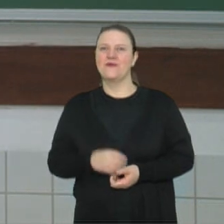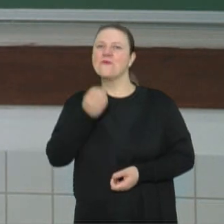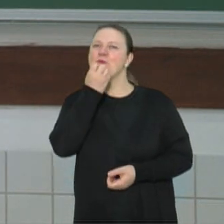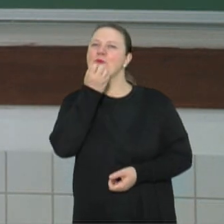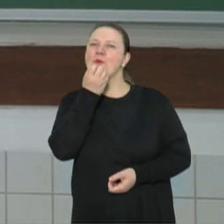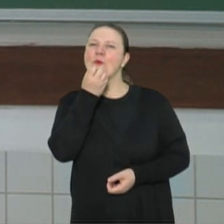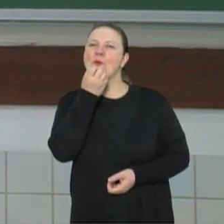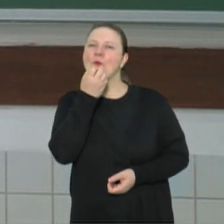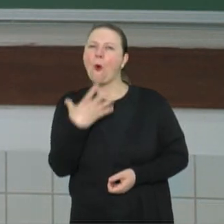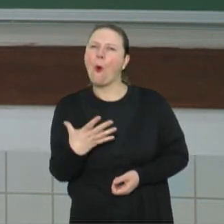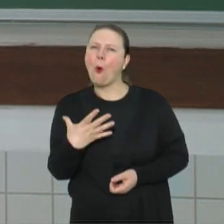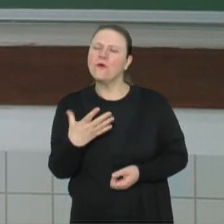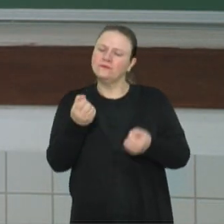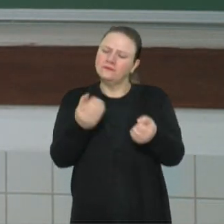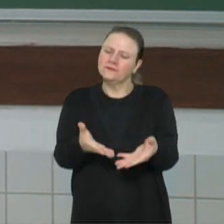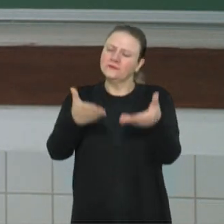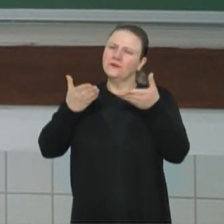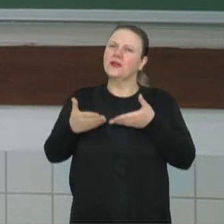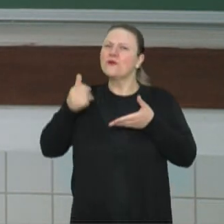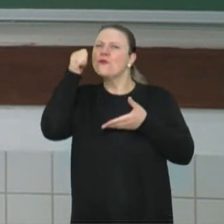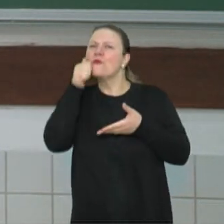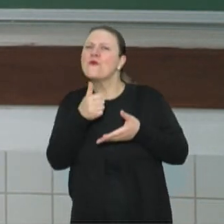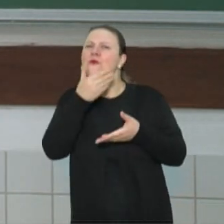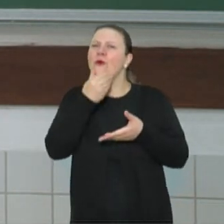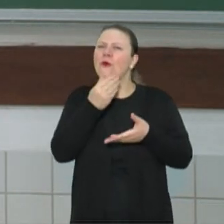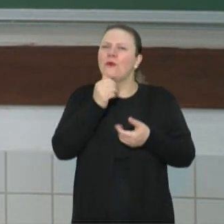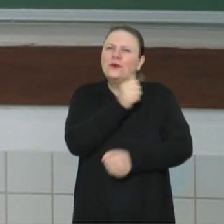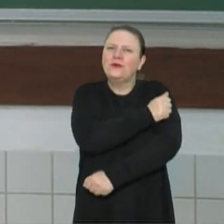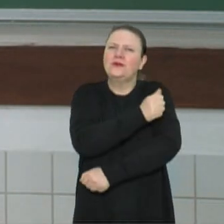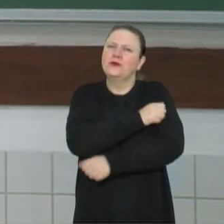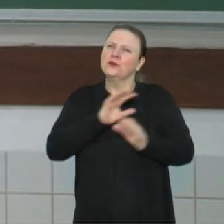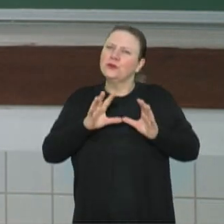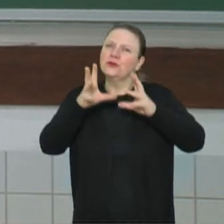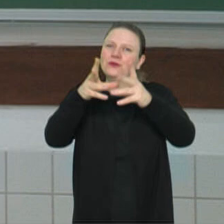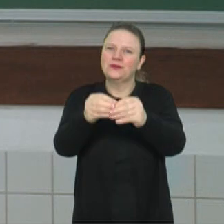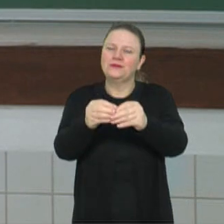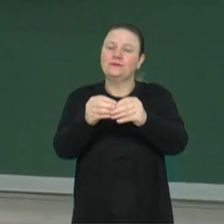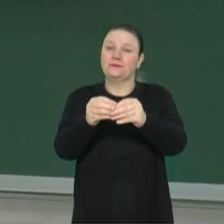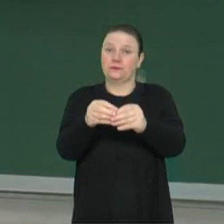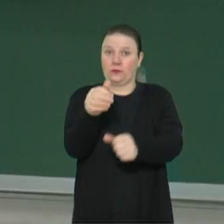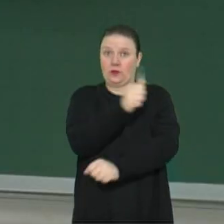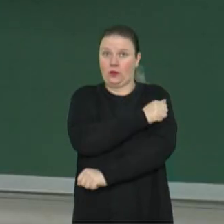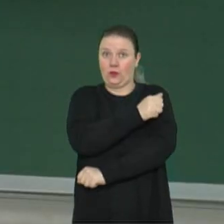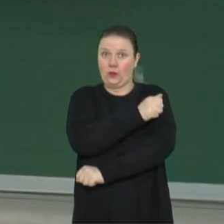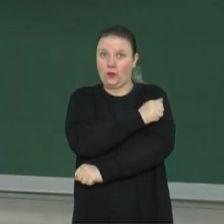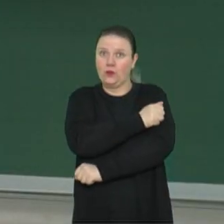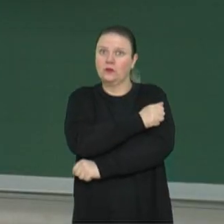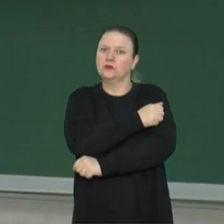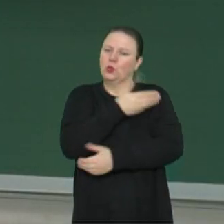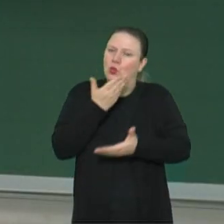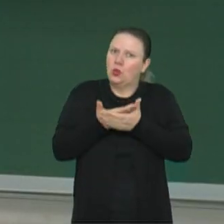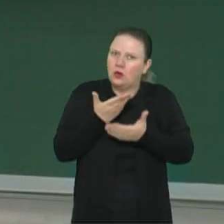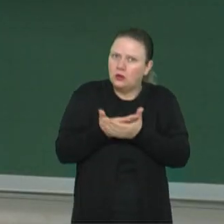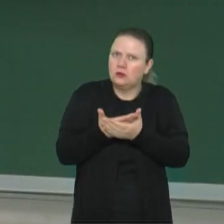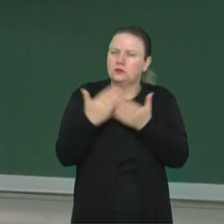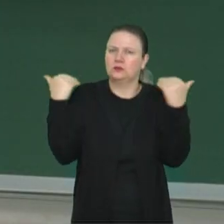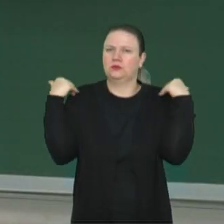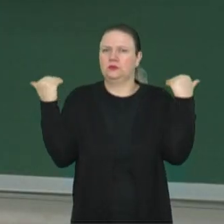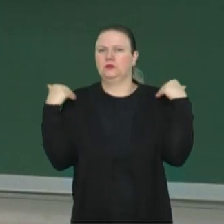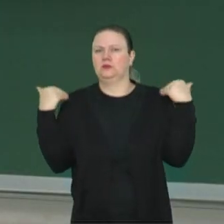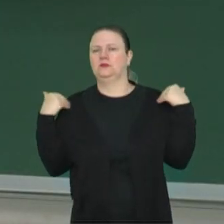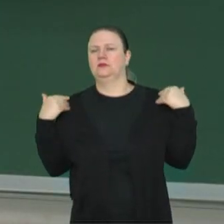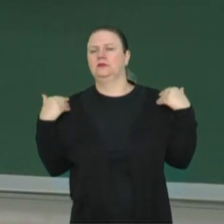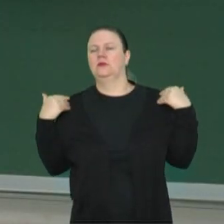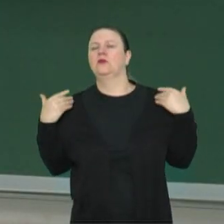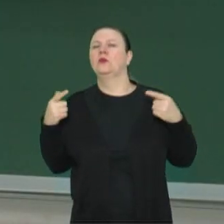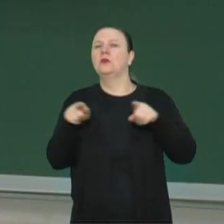Senhoras e senhores, bem-vindos para a nossa aula de Educação Física. Tratamos, aula passada, sobre a atividade de montanhismo,